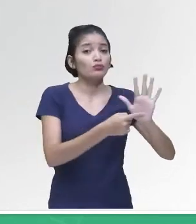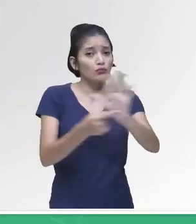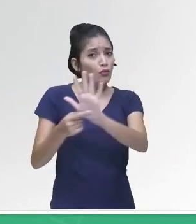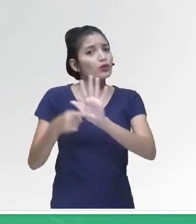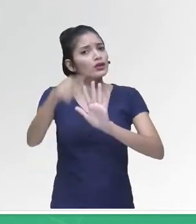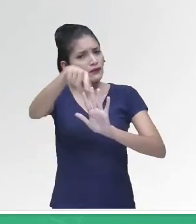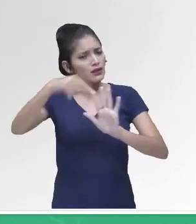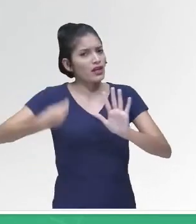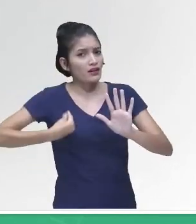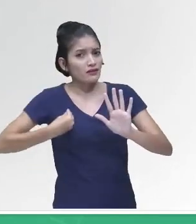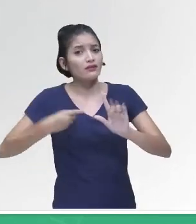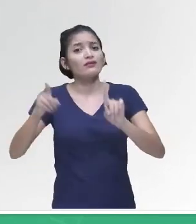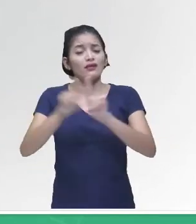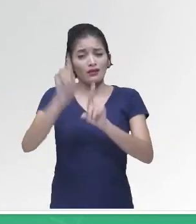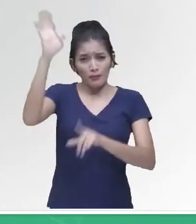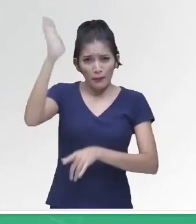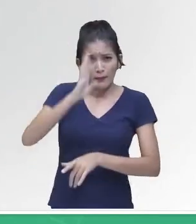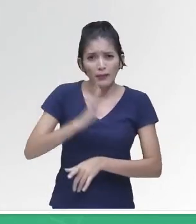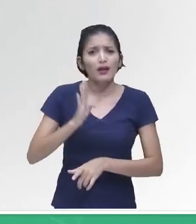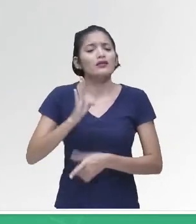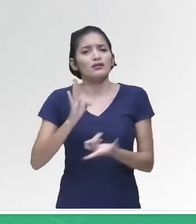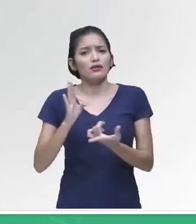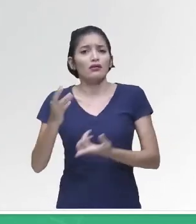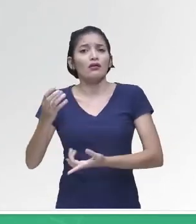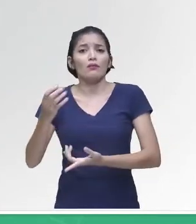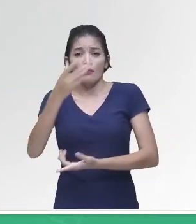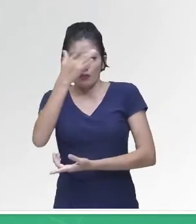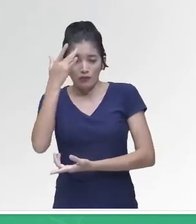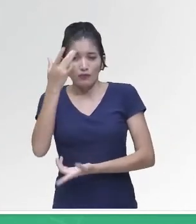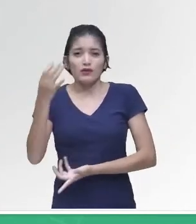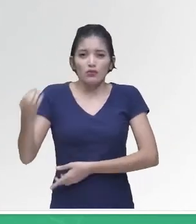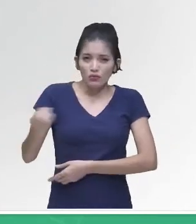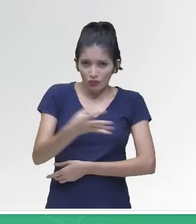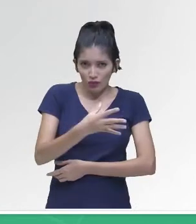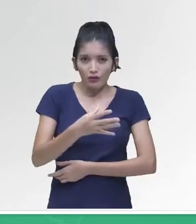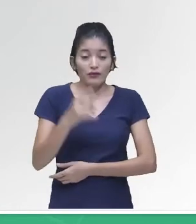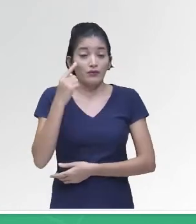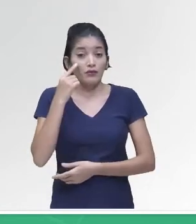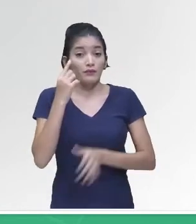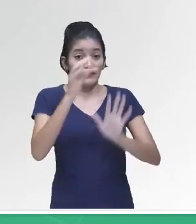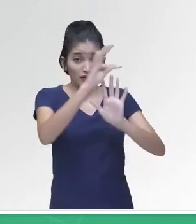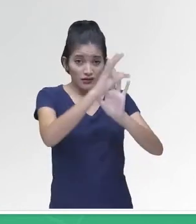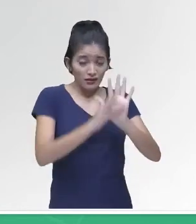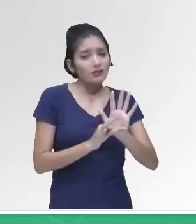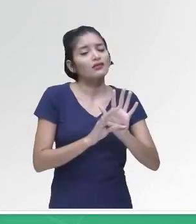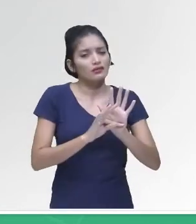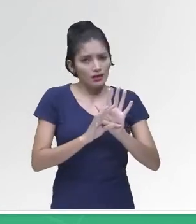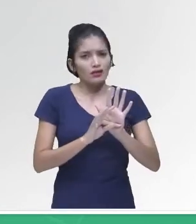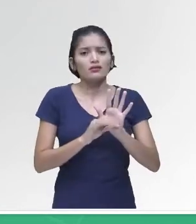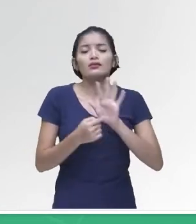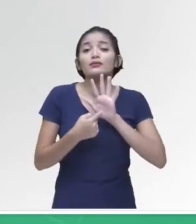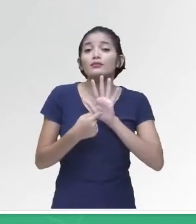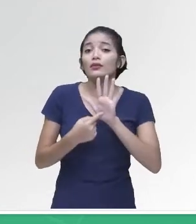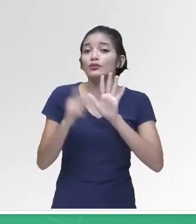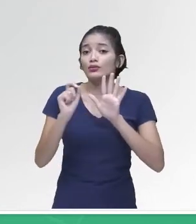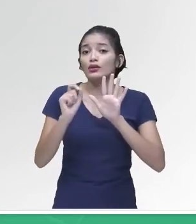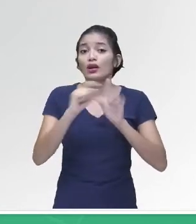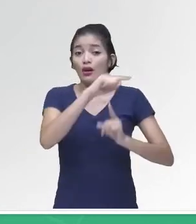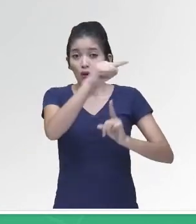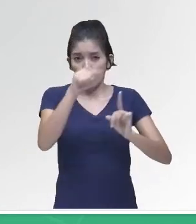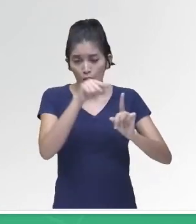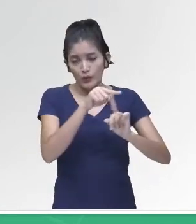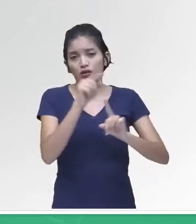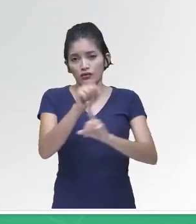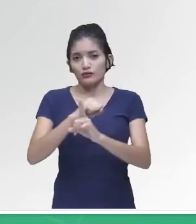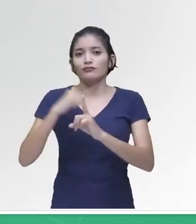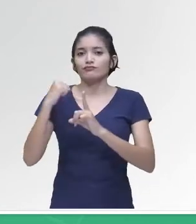existe, diz para o Brasil que você é um novo cidadão. Olha só, um texto que faz para nós o quê? Uma função